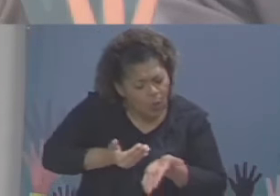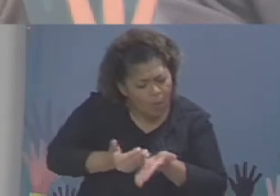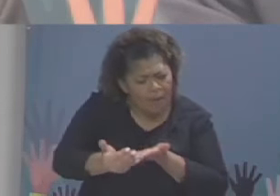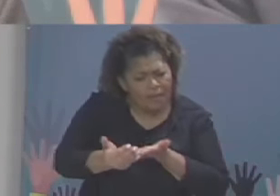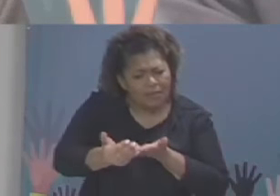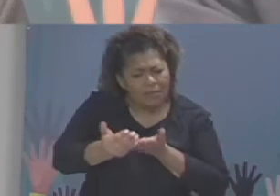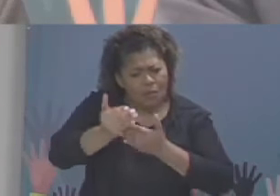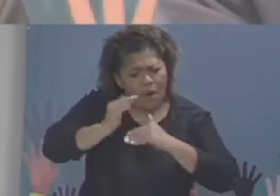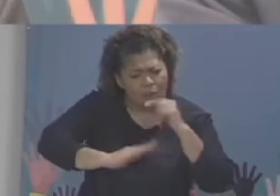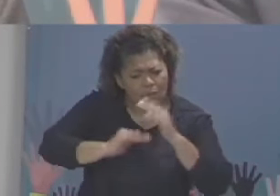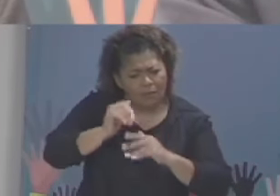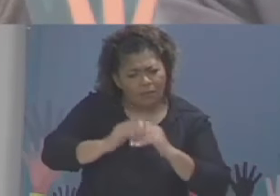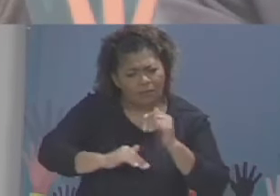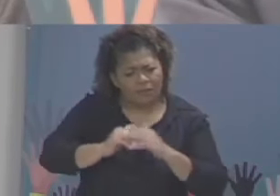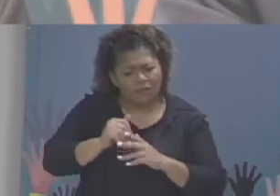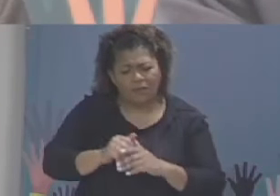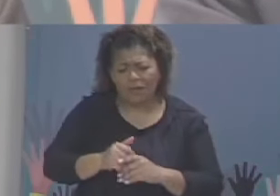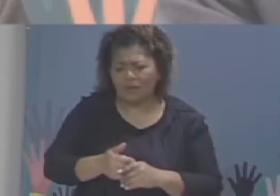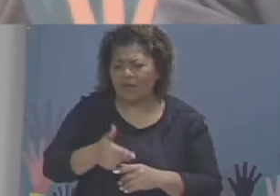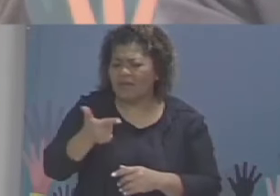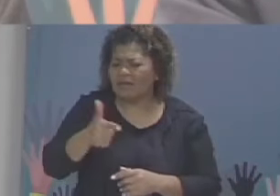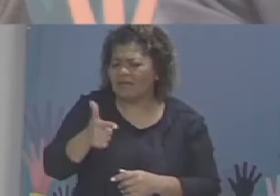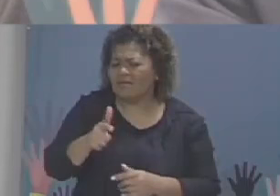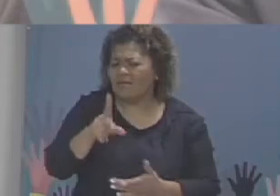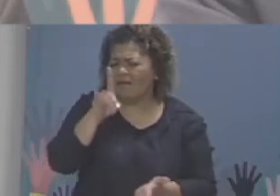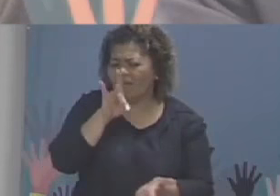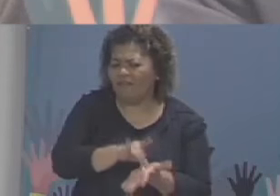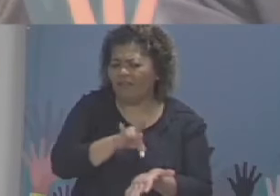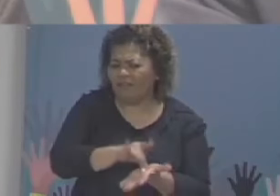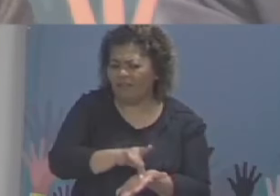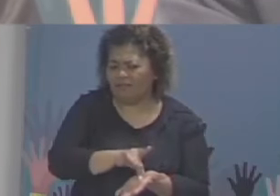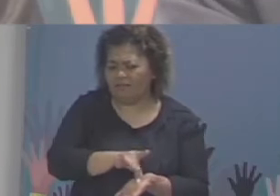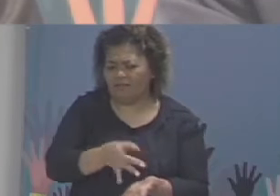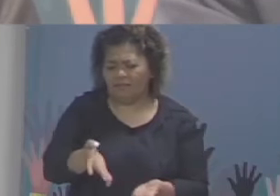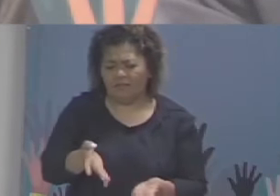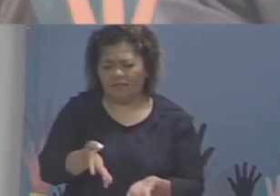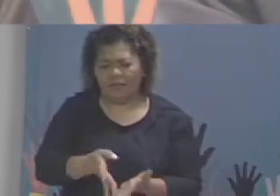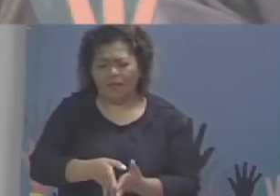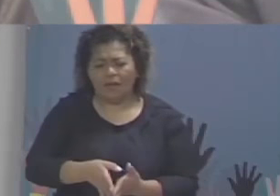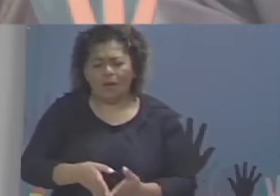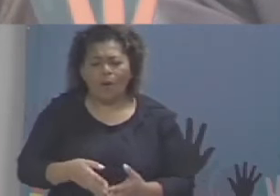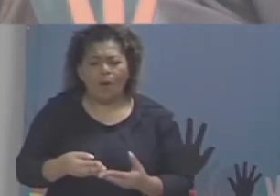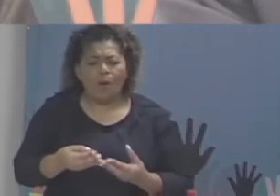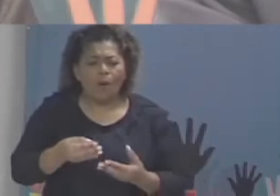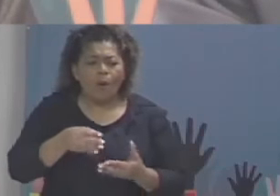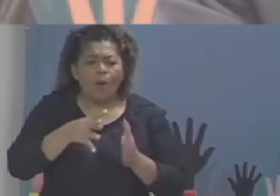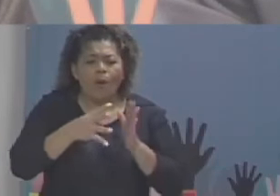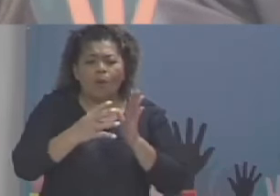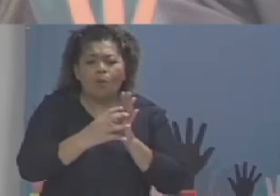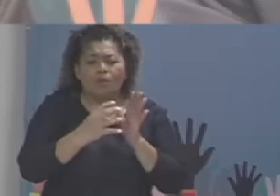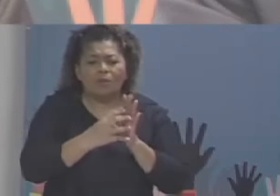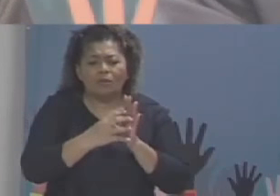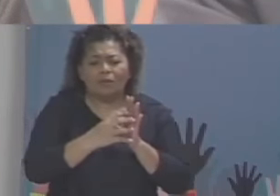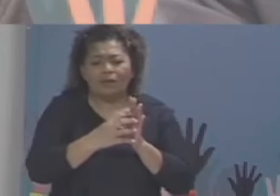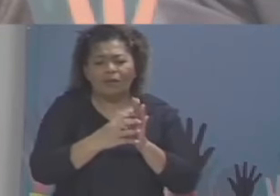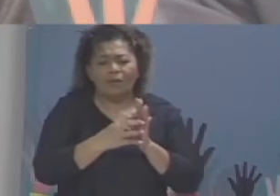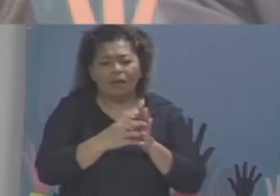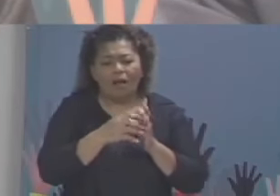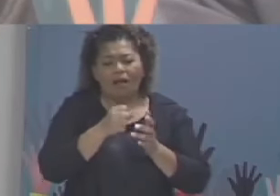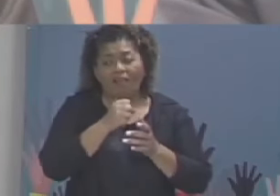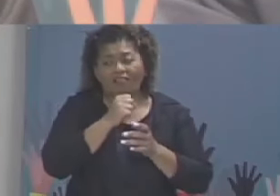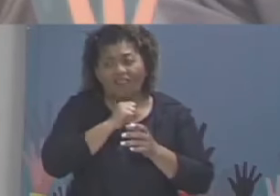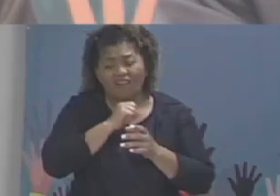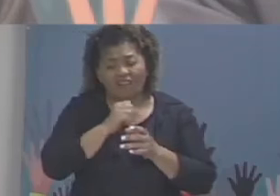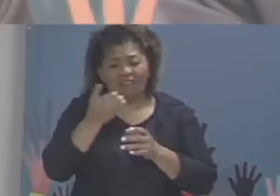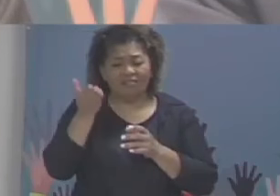do exercício ilegal da profissão. Agora, o nosso atual modelo de orientação e fiscalização colocado é da década de 70. É um modelo de